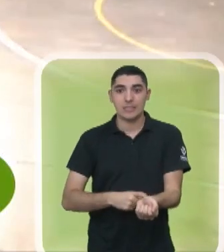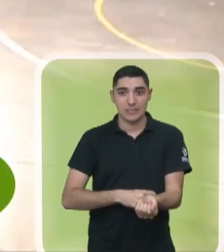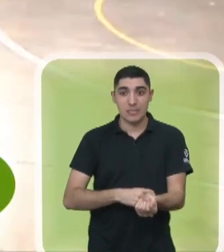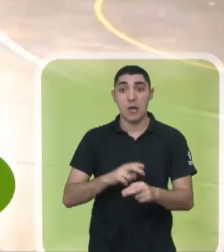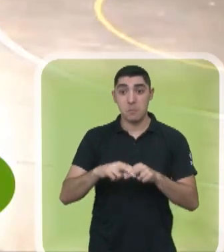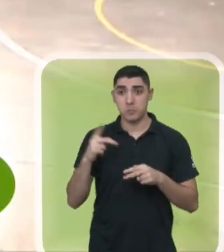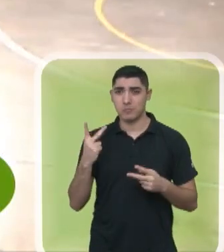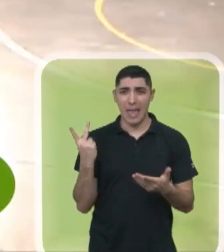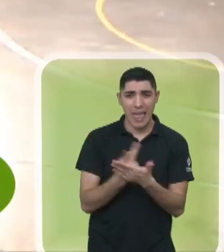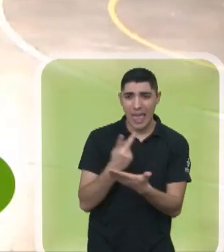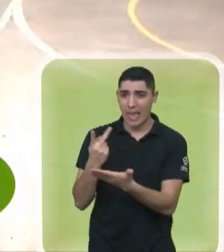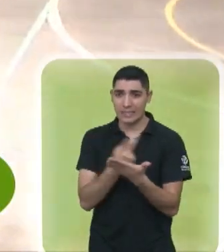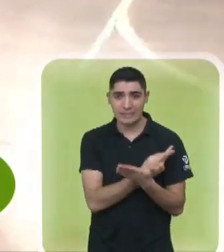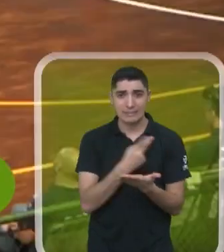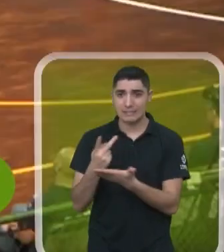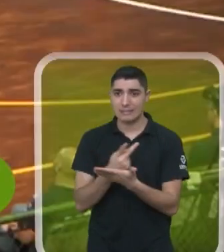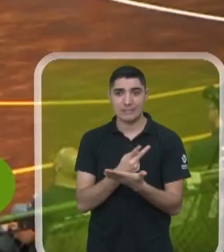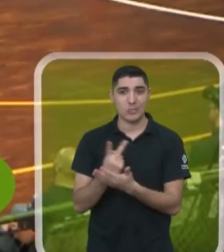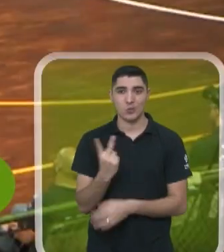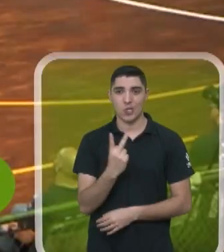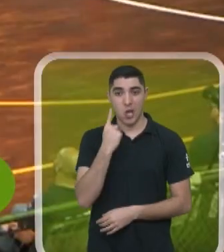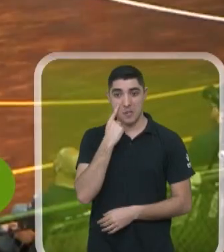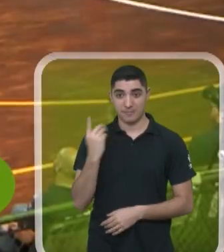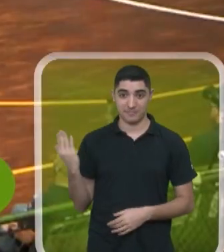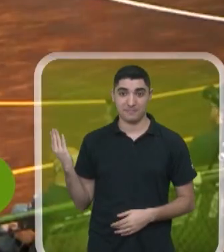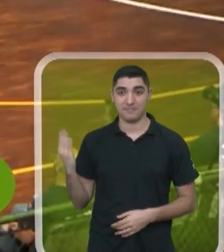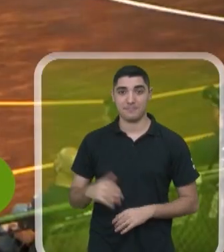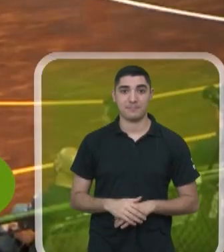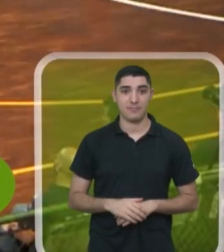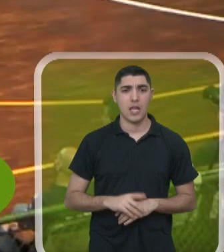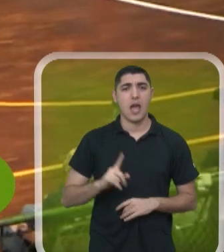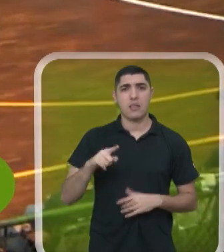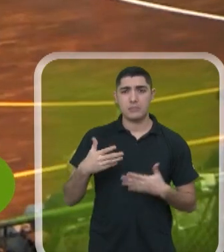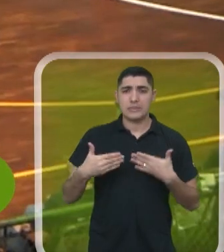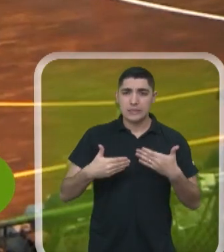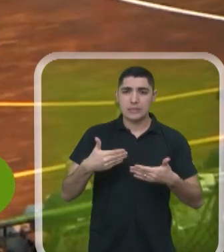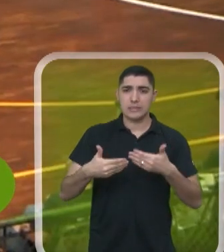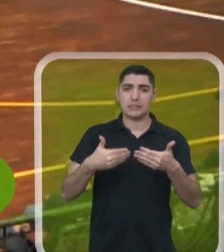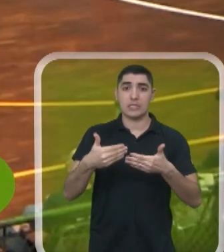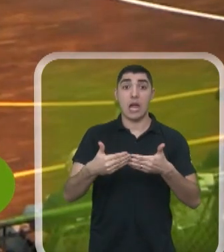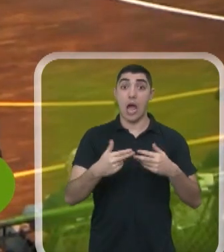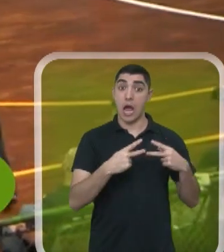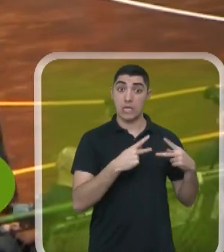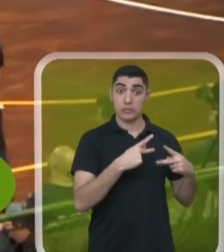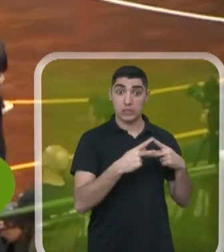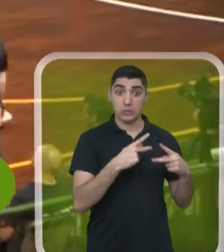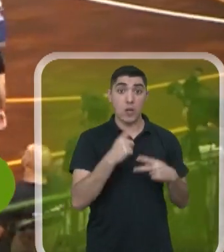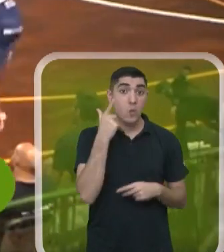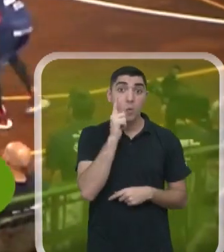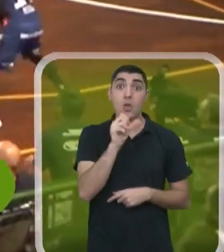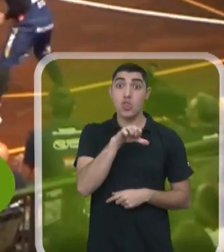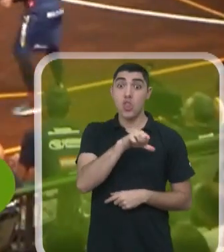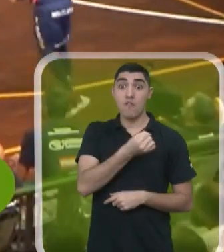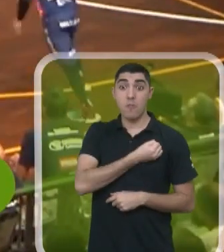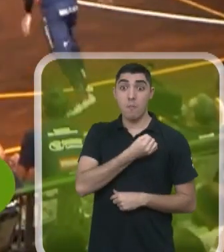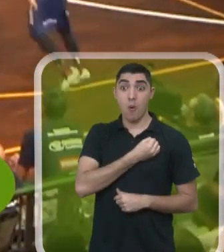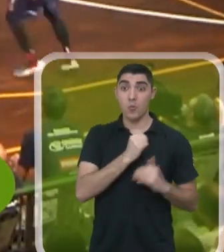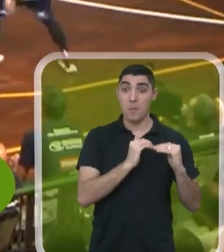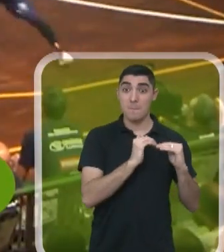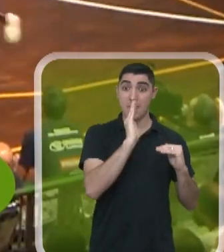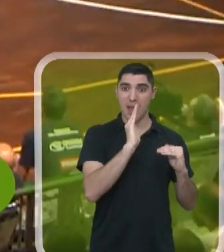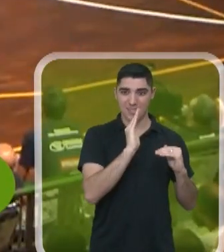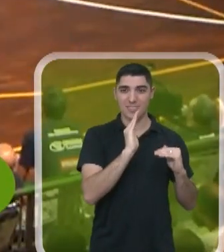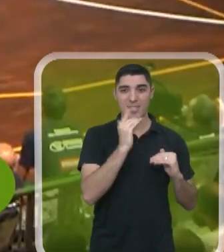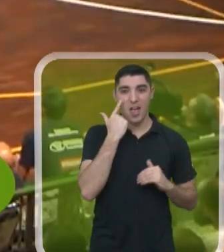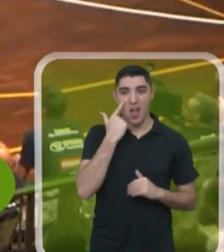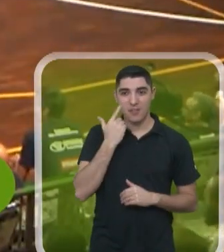equipes errando bastante no ataque. A partida foi se arrastando e o São José chegou a abrir 9 de vantagem em mais uma